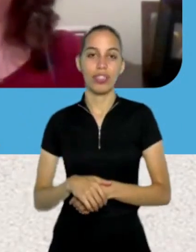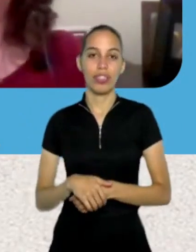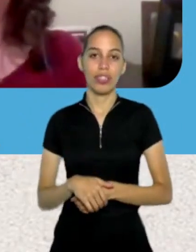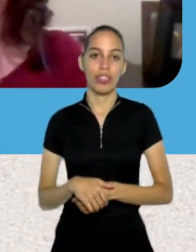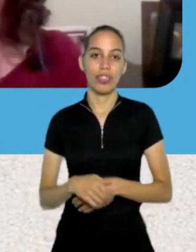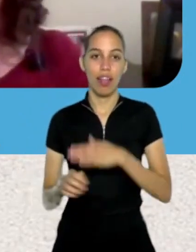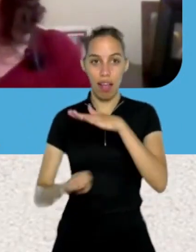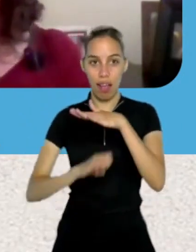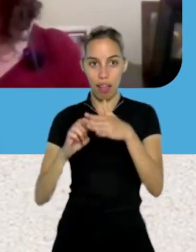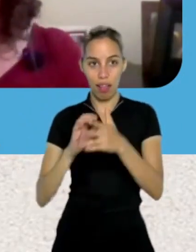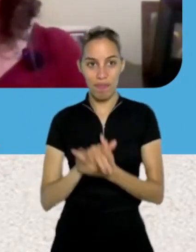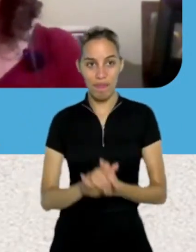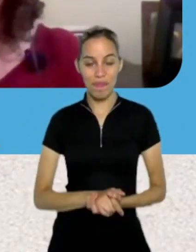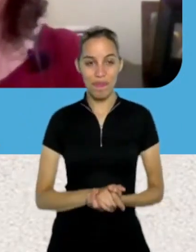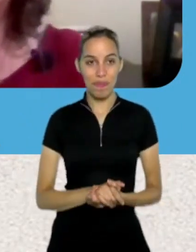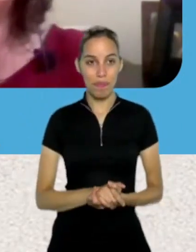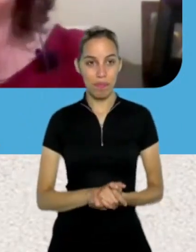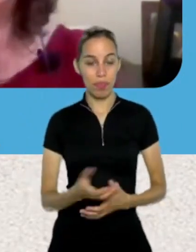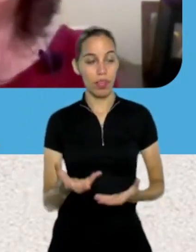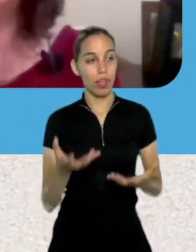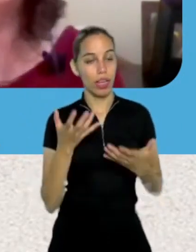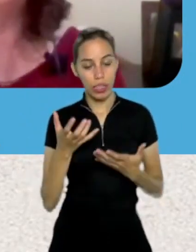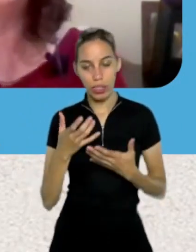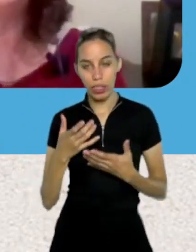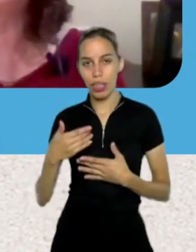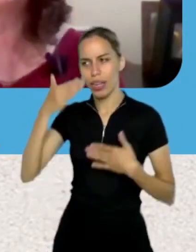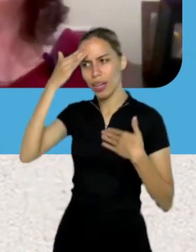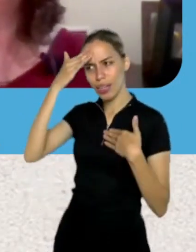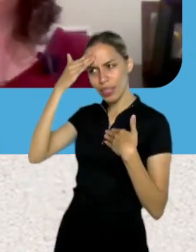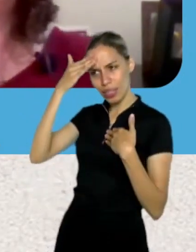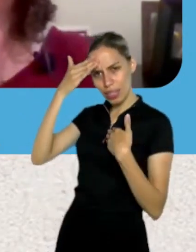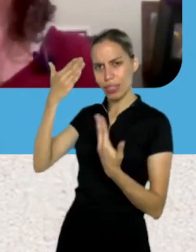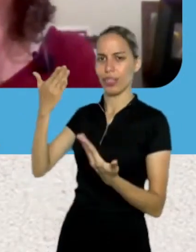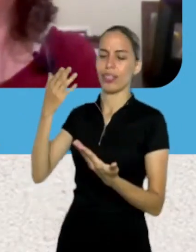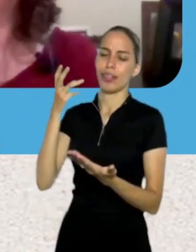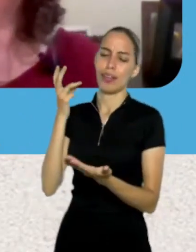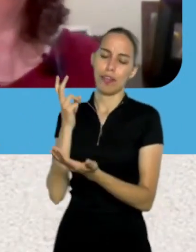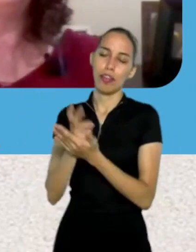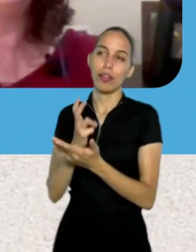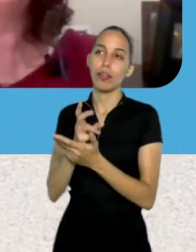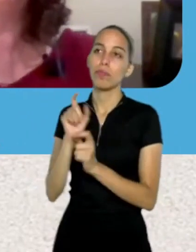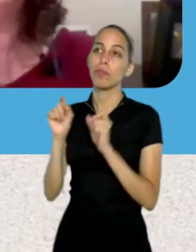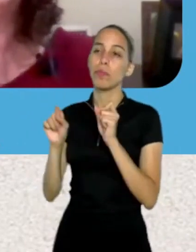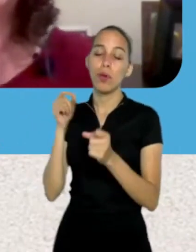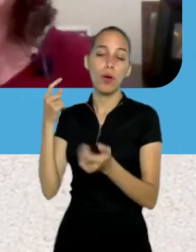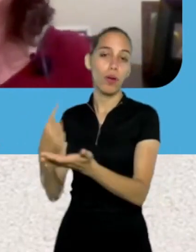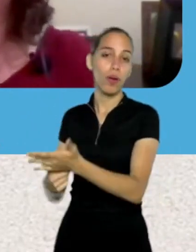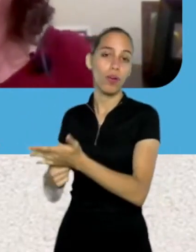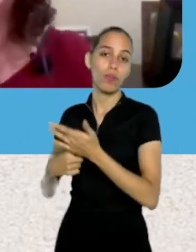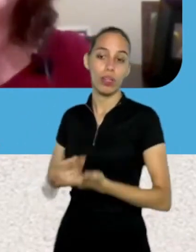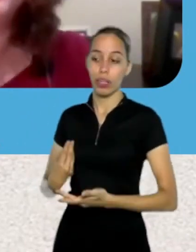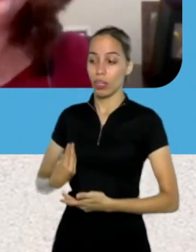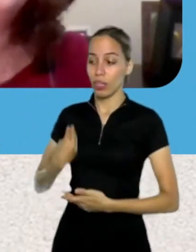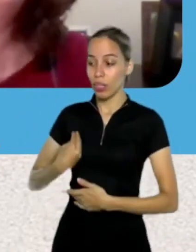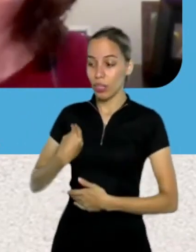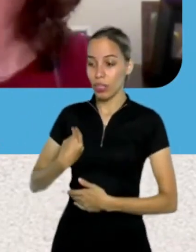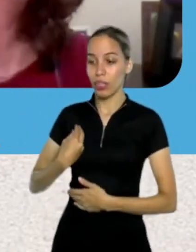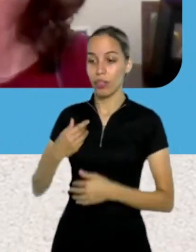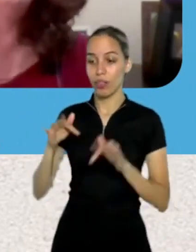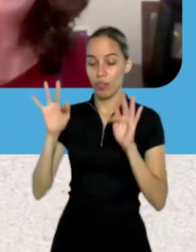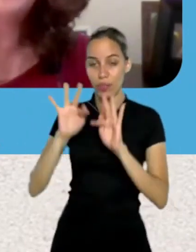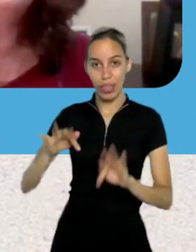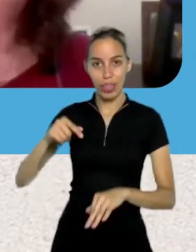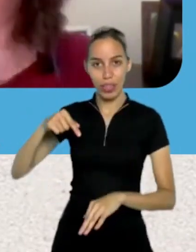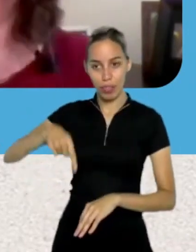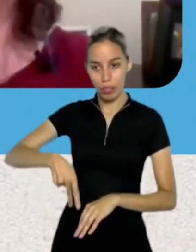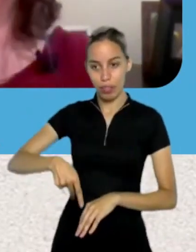Muito, muito lindo. E eu queria, assim, agradecer mesmo o convite, né? Muito feliz de poder estar participando do Sempre